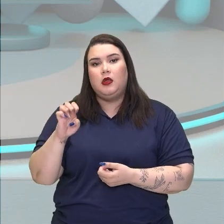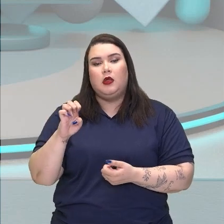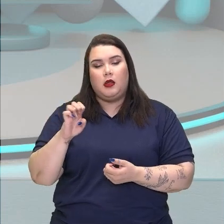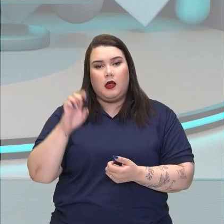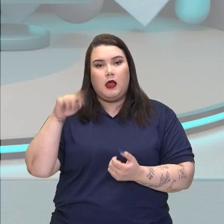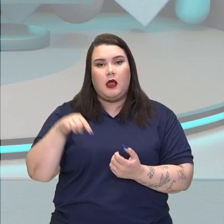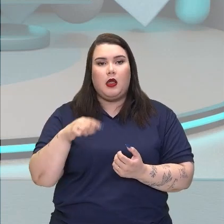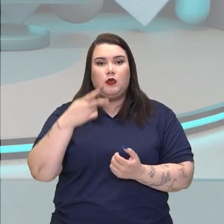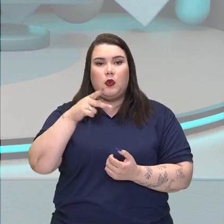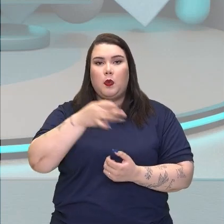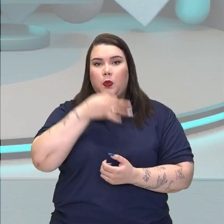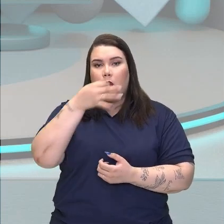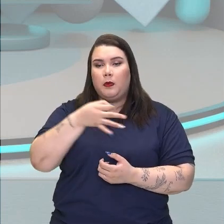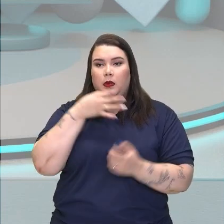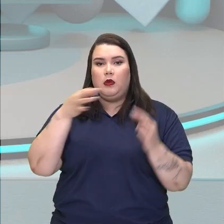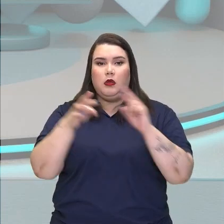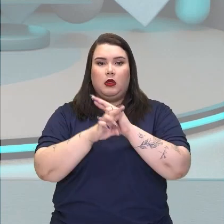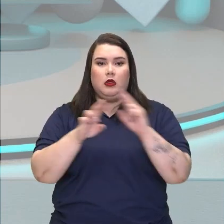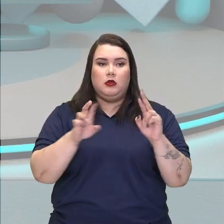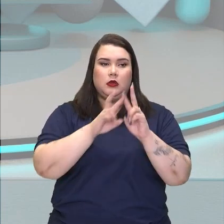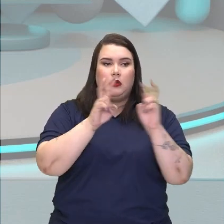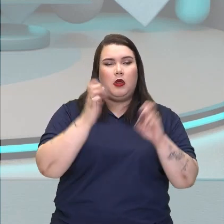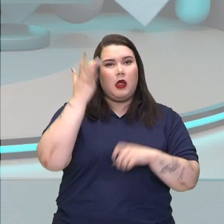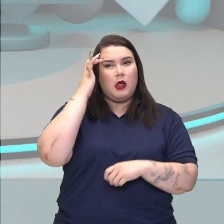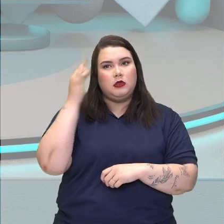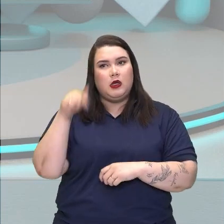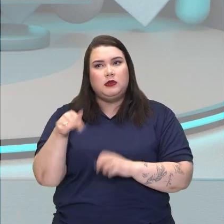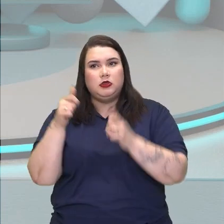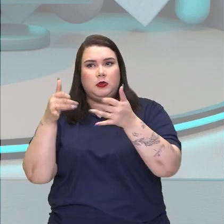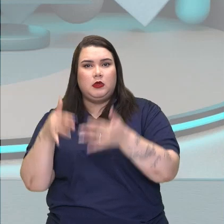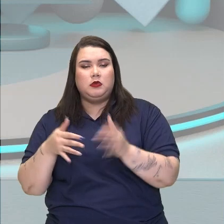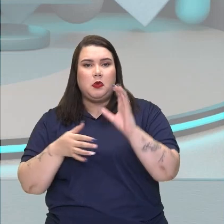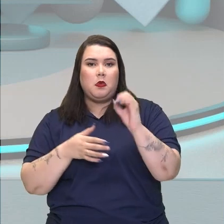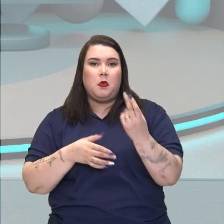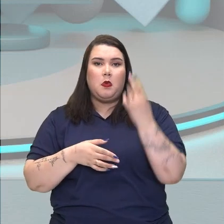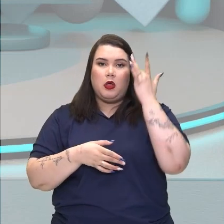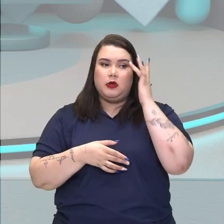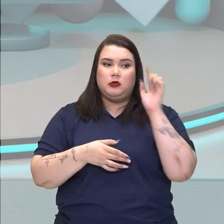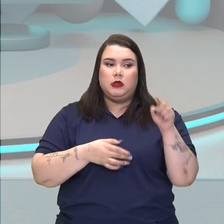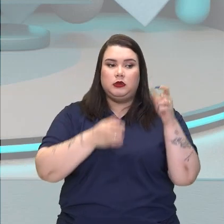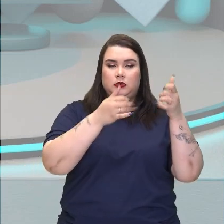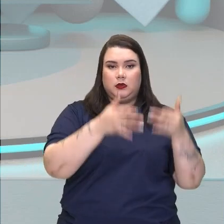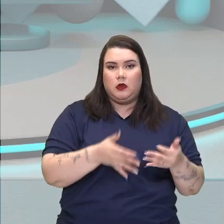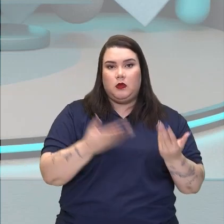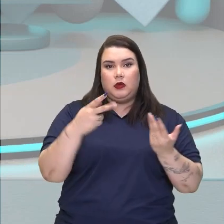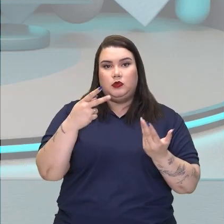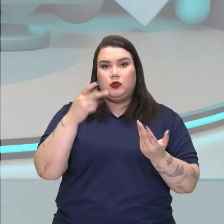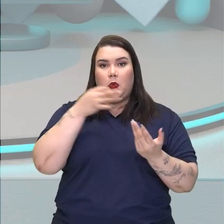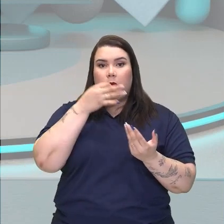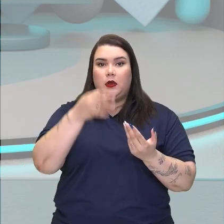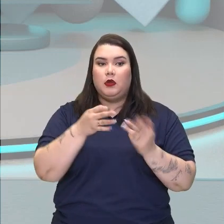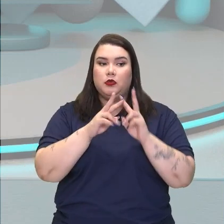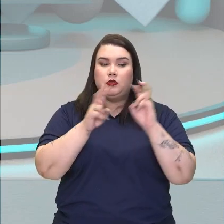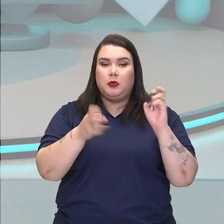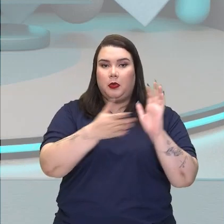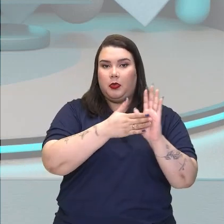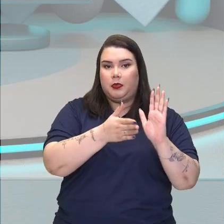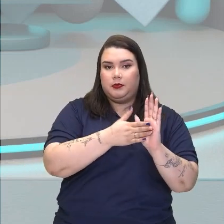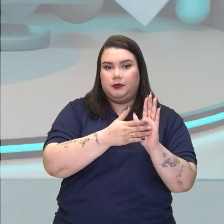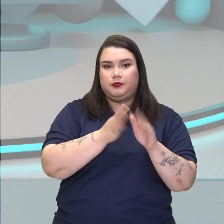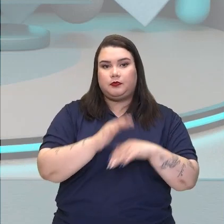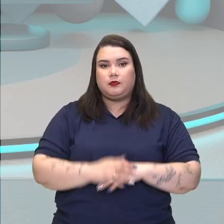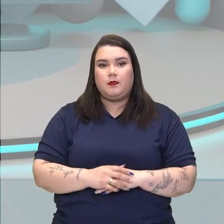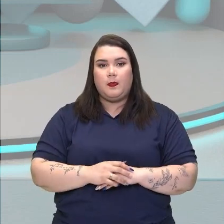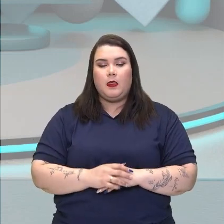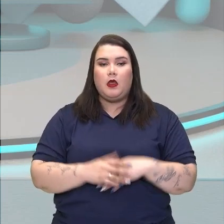do tema. Eu acho que é isso, eu acho que é aquilo. Então, é a sua ideia a respeito do que foi proposto. E aí, a outra pergunta que